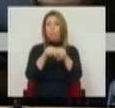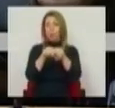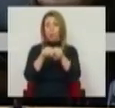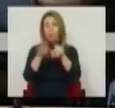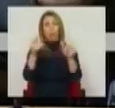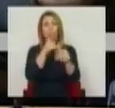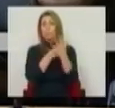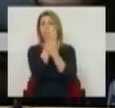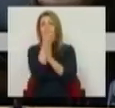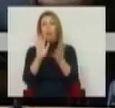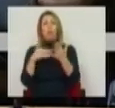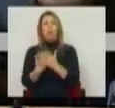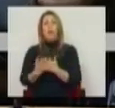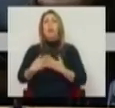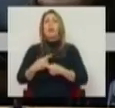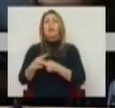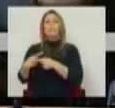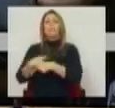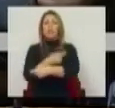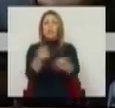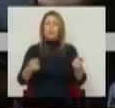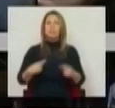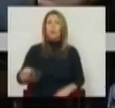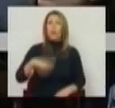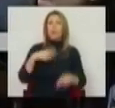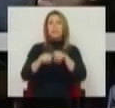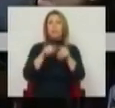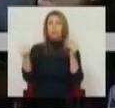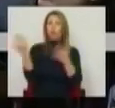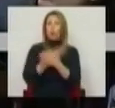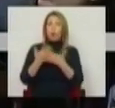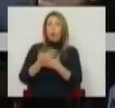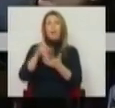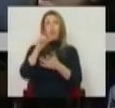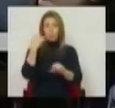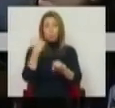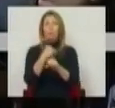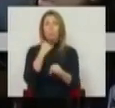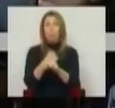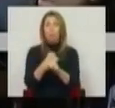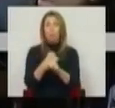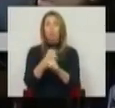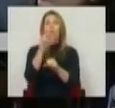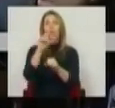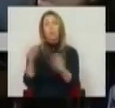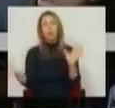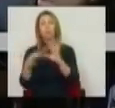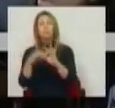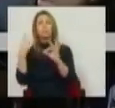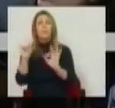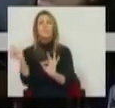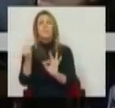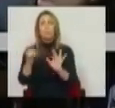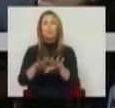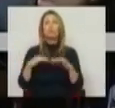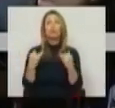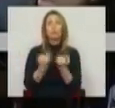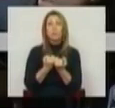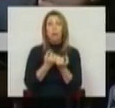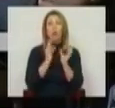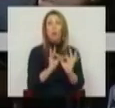com a distribuição da riqueza, as políticas económicas, a regulação do trabalho, àquelas que incidem sobre a existência de mínimos sociais,